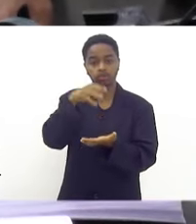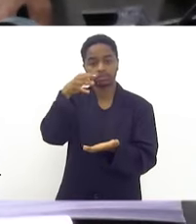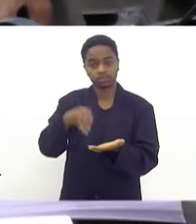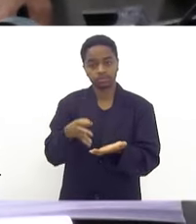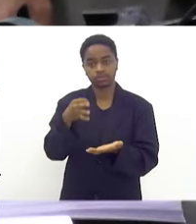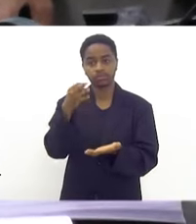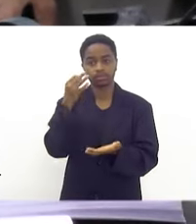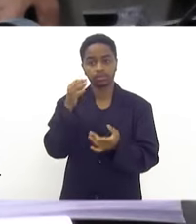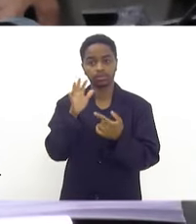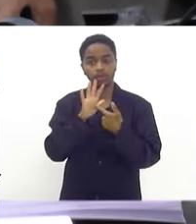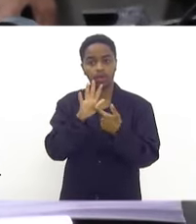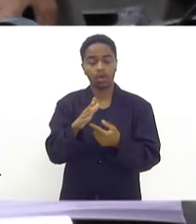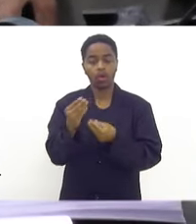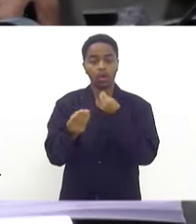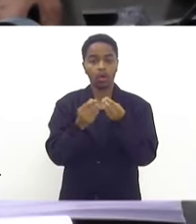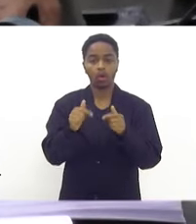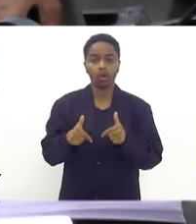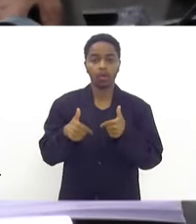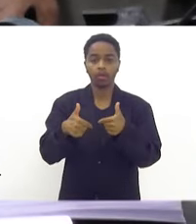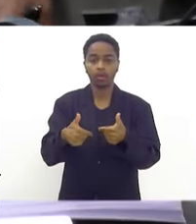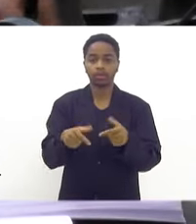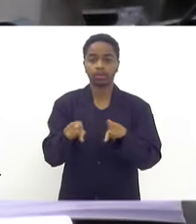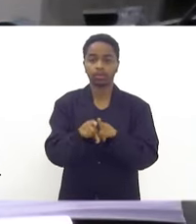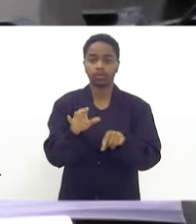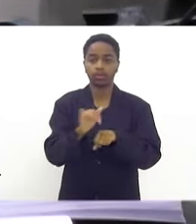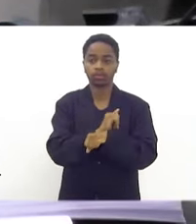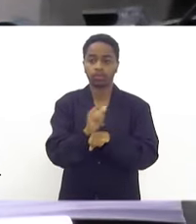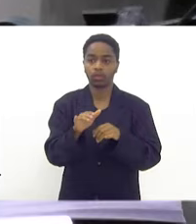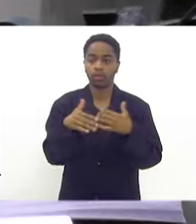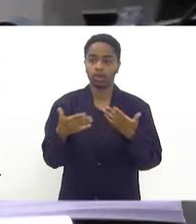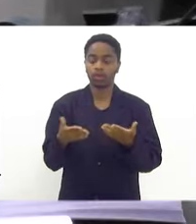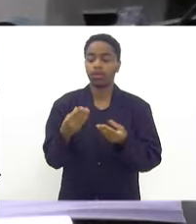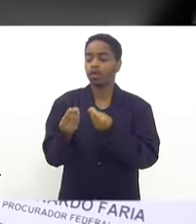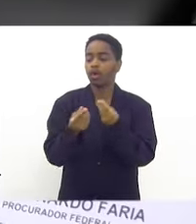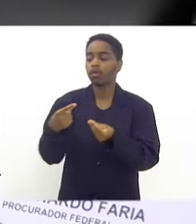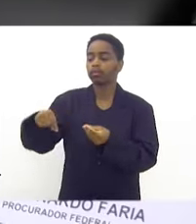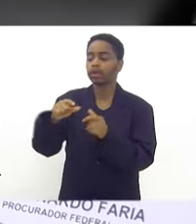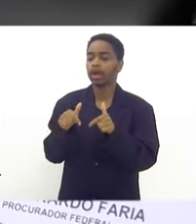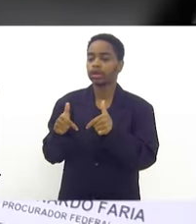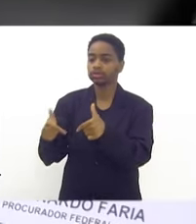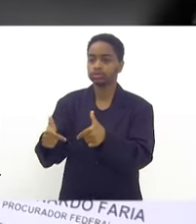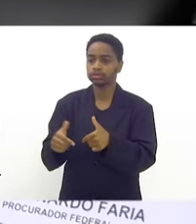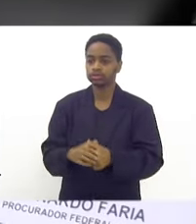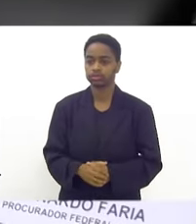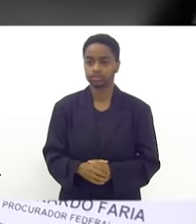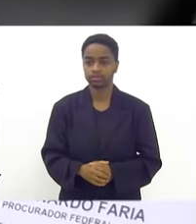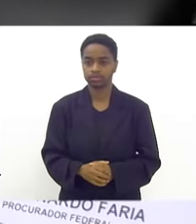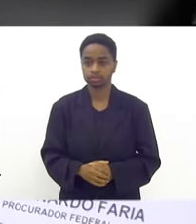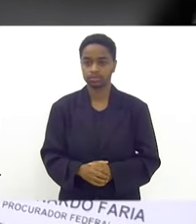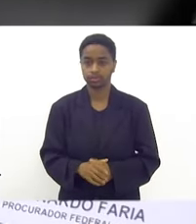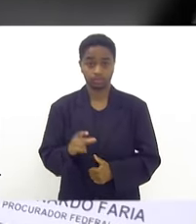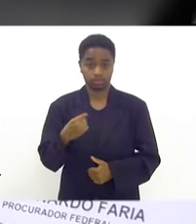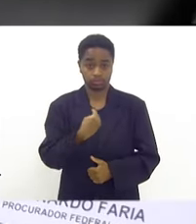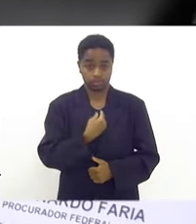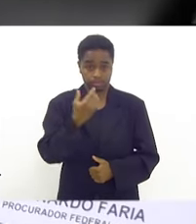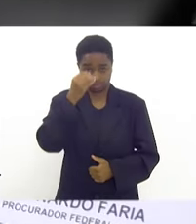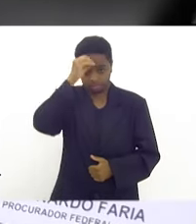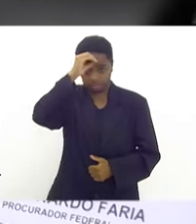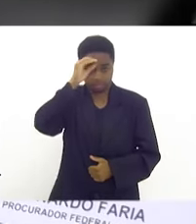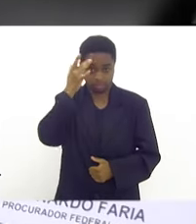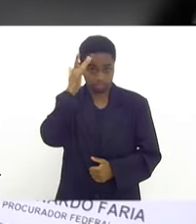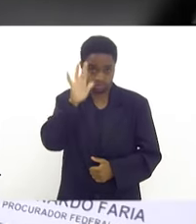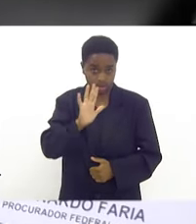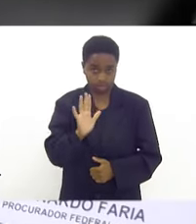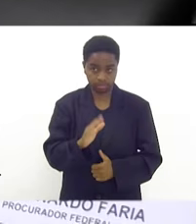como para as providências cabíveis Quais são as providências que o Ibama tomou não como eu disse o Ibama não teve conhecimento